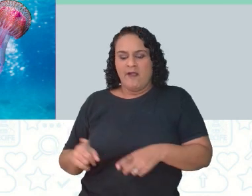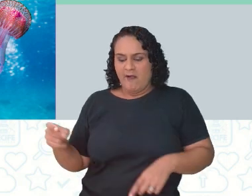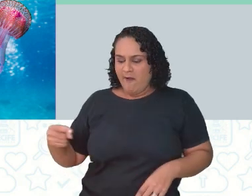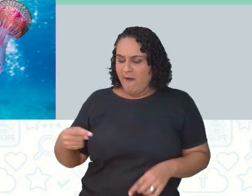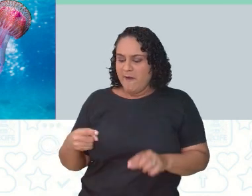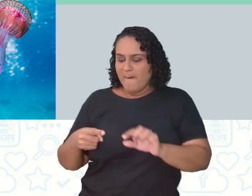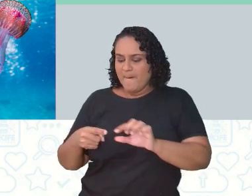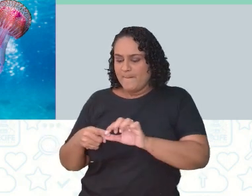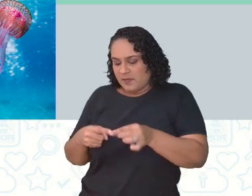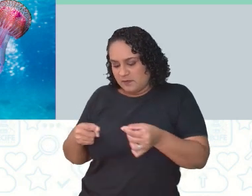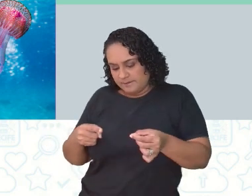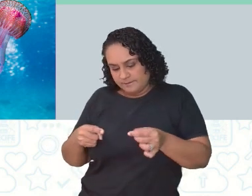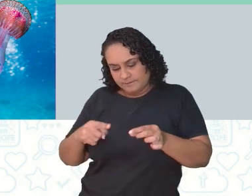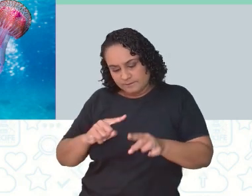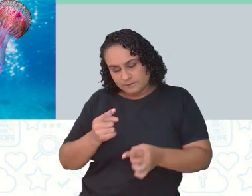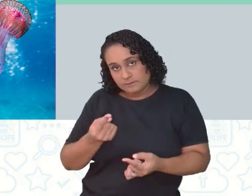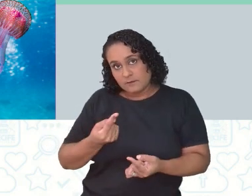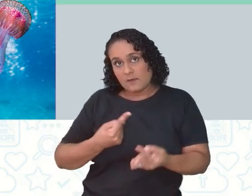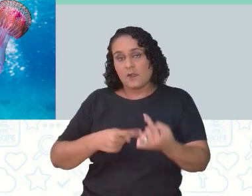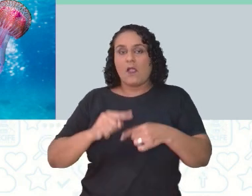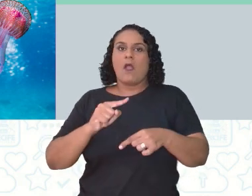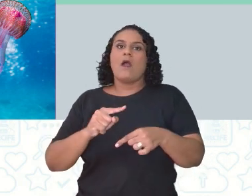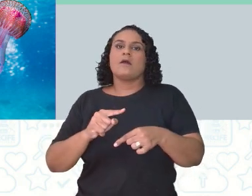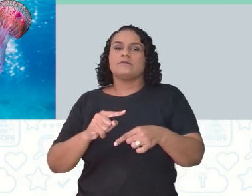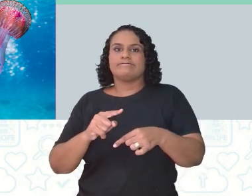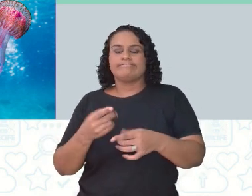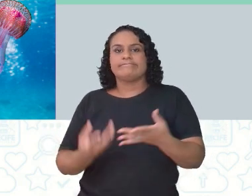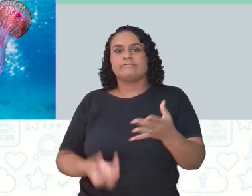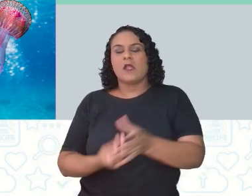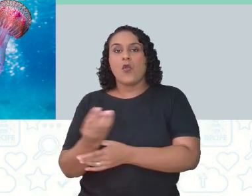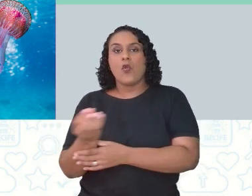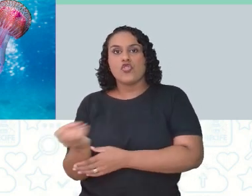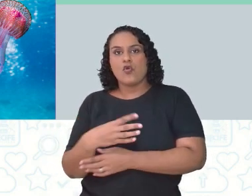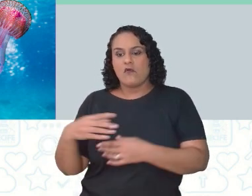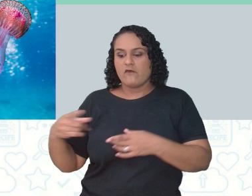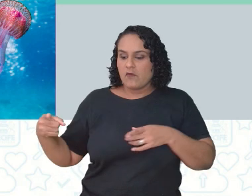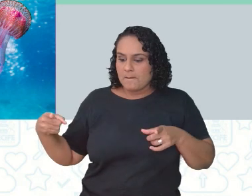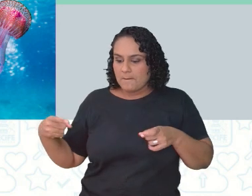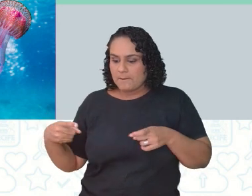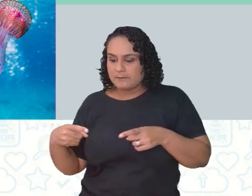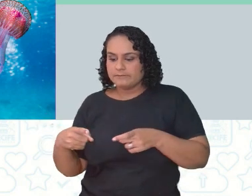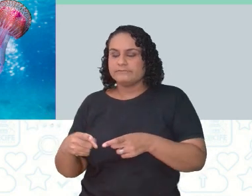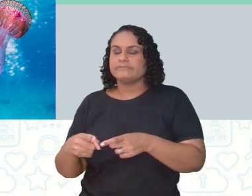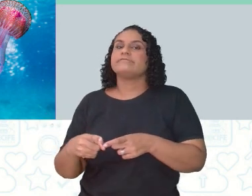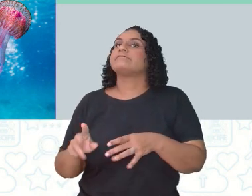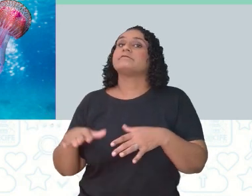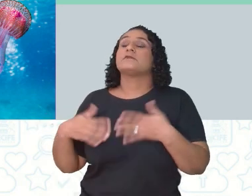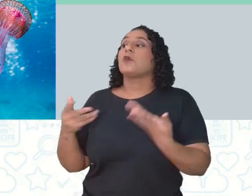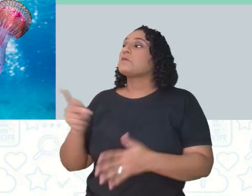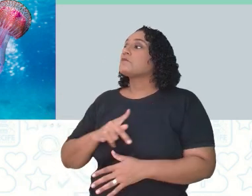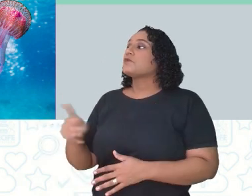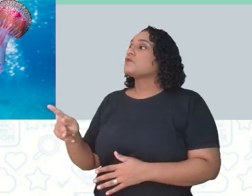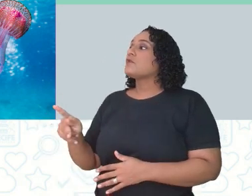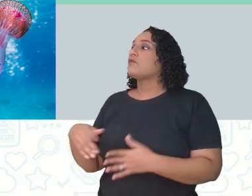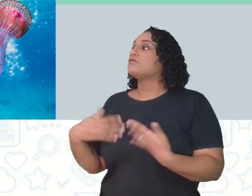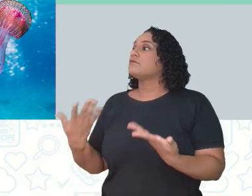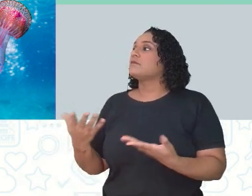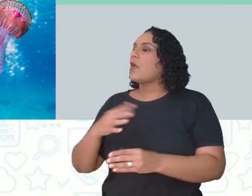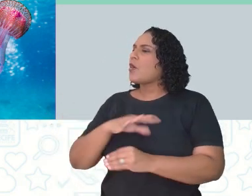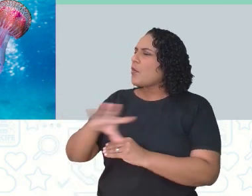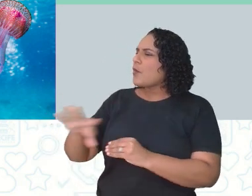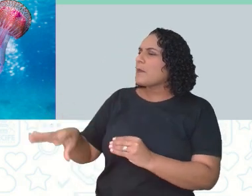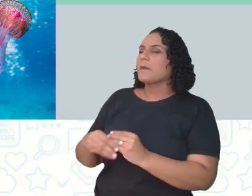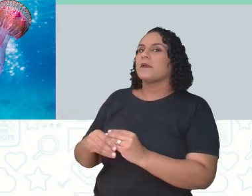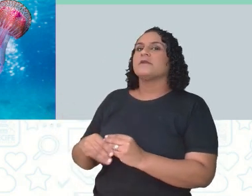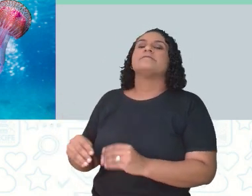são vários animais que participam dessa reprodução. E aí, professora Isabel, algum comentário aí, alguma